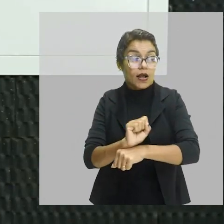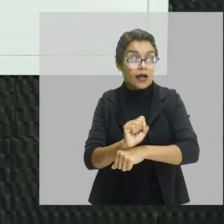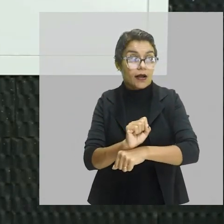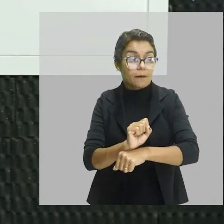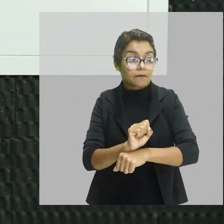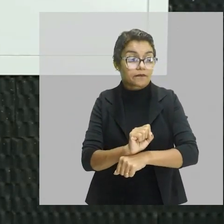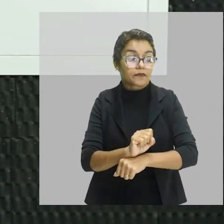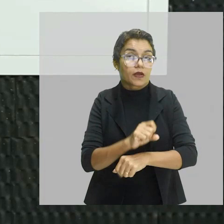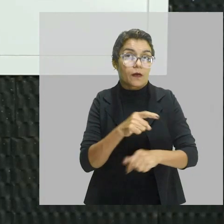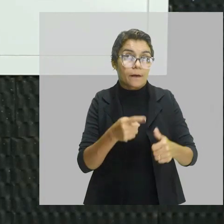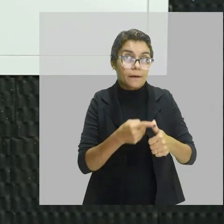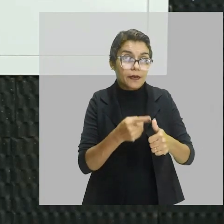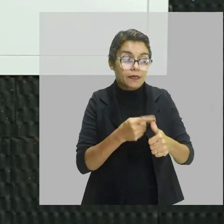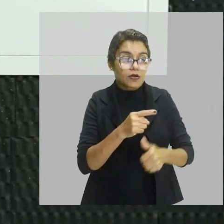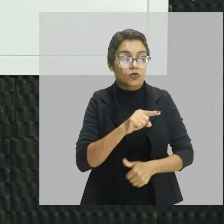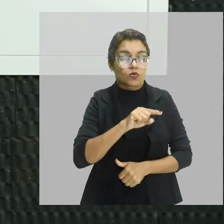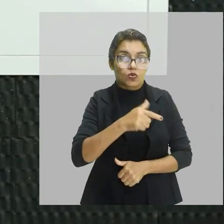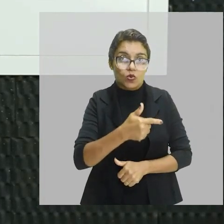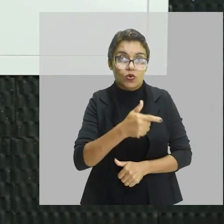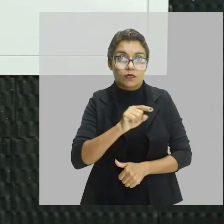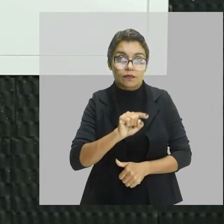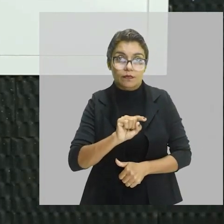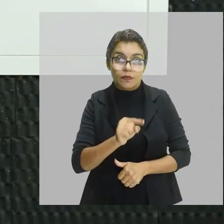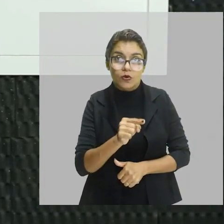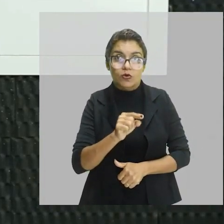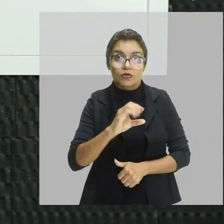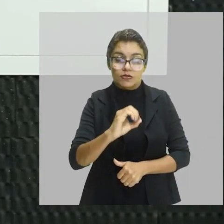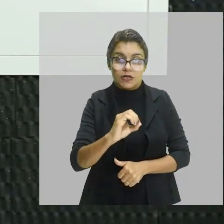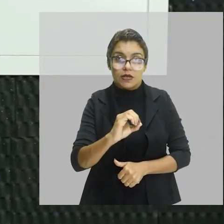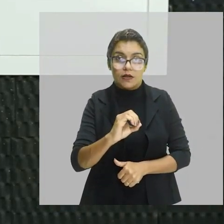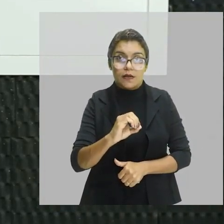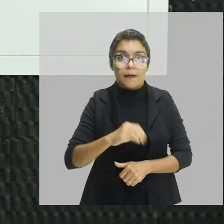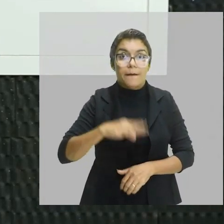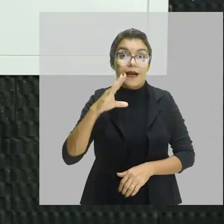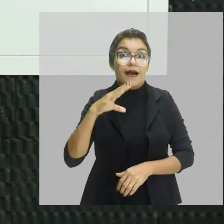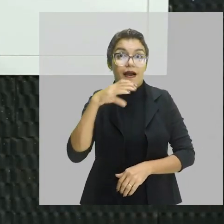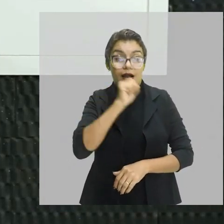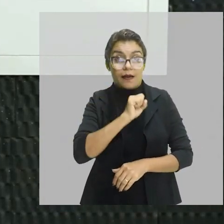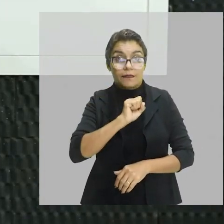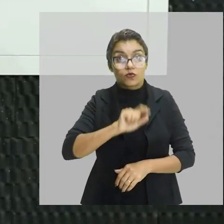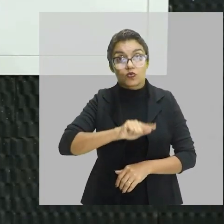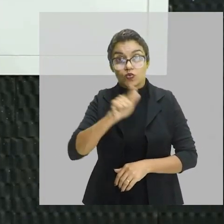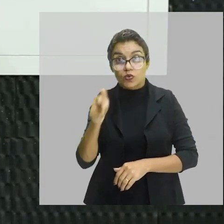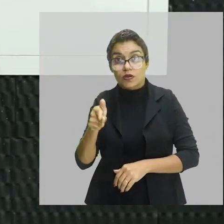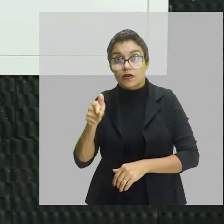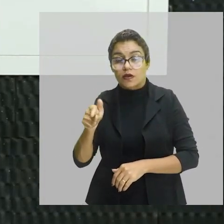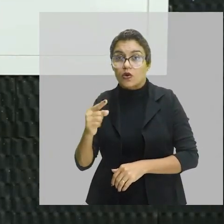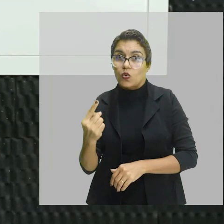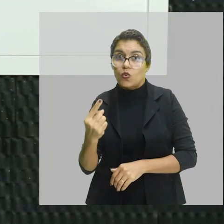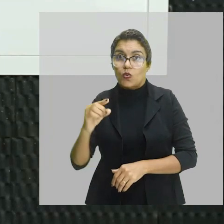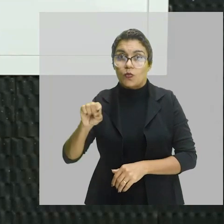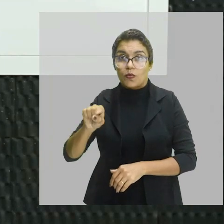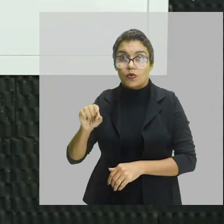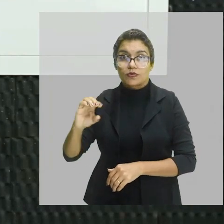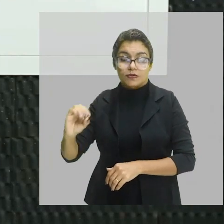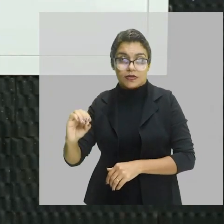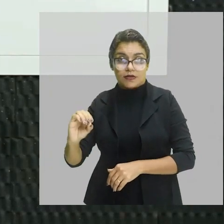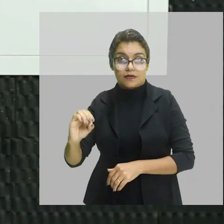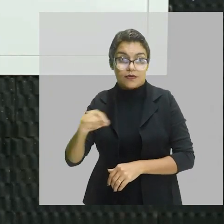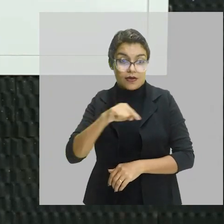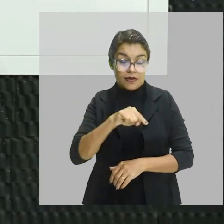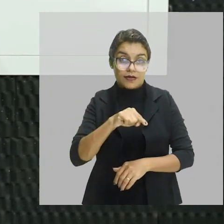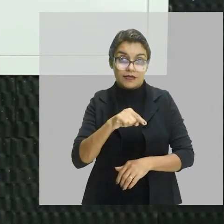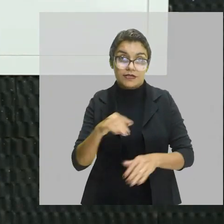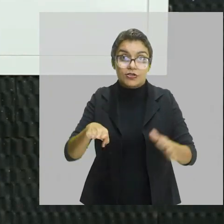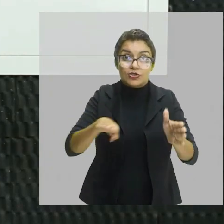carro 2.0, ele consegue fazer isso mais rapidamente do que o carro 1.0. Ou seja, ele chega primeiro.